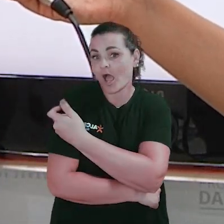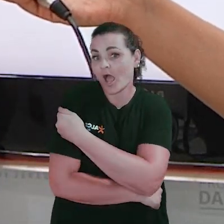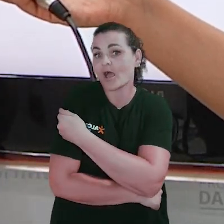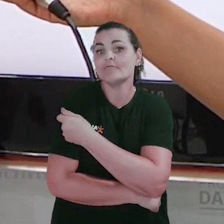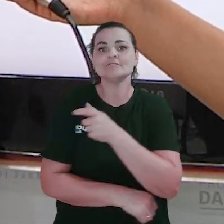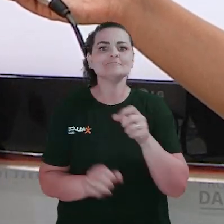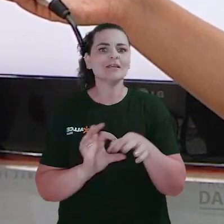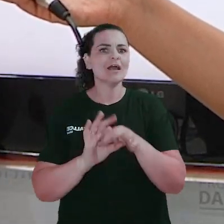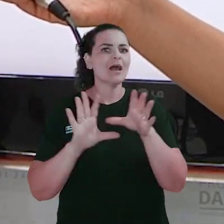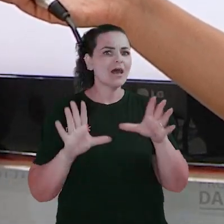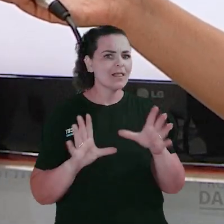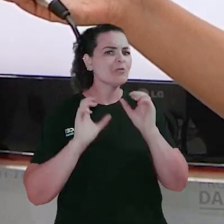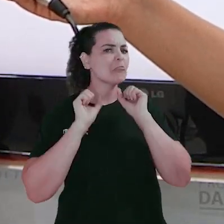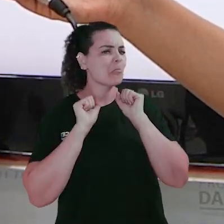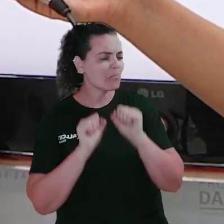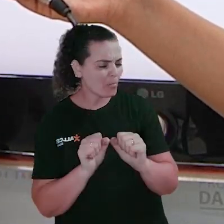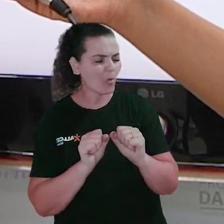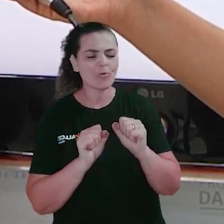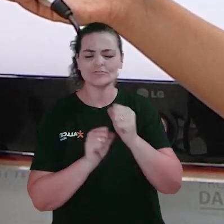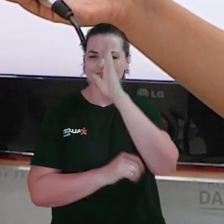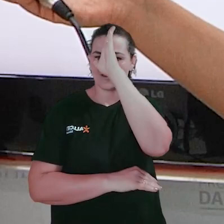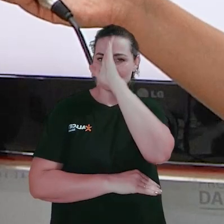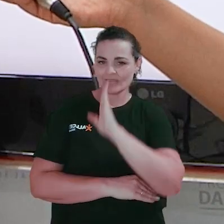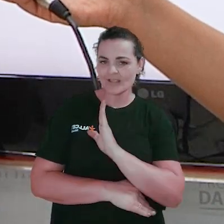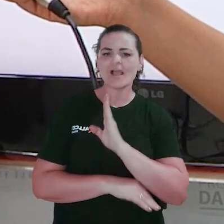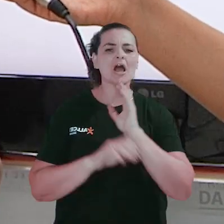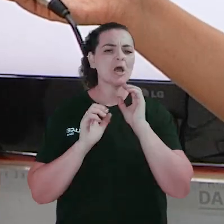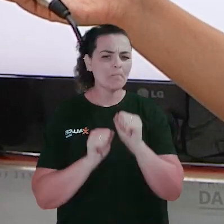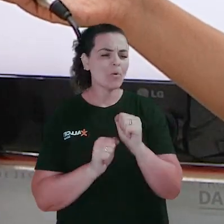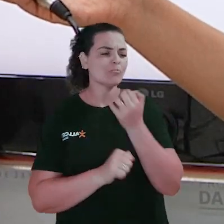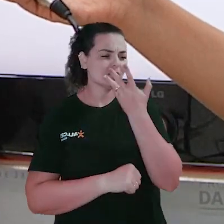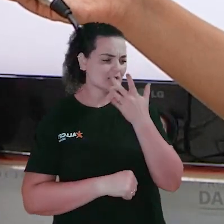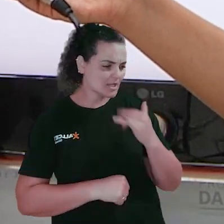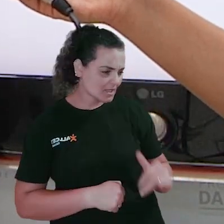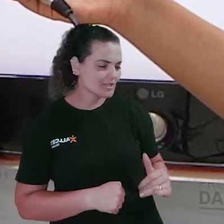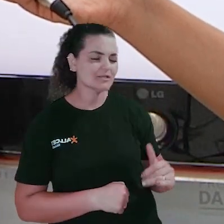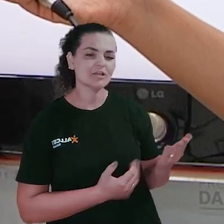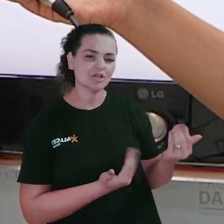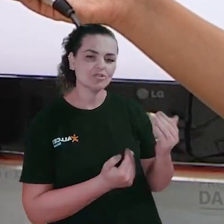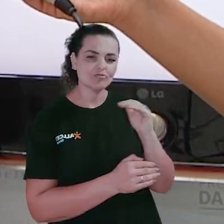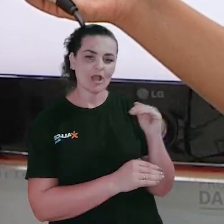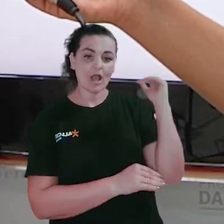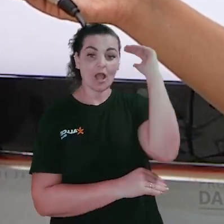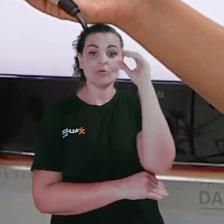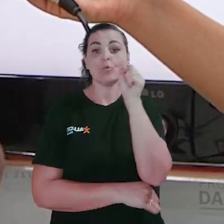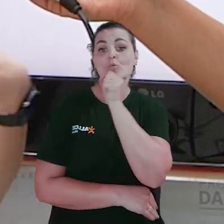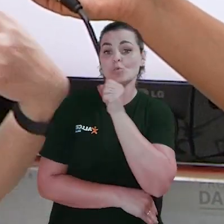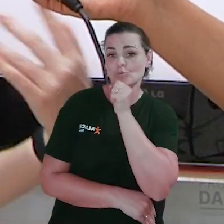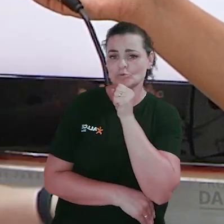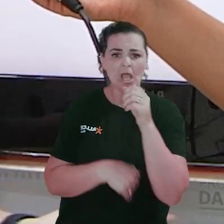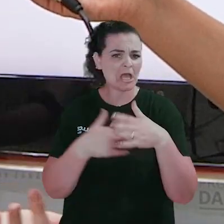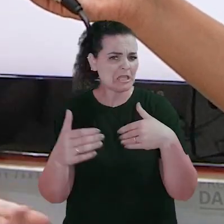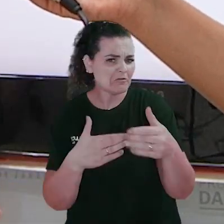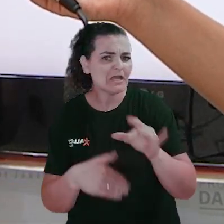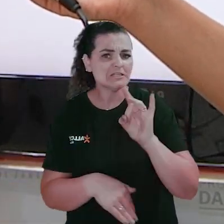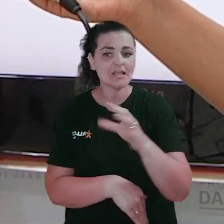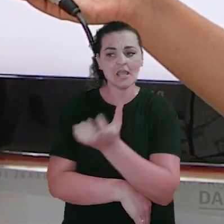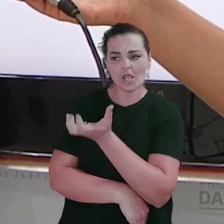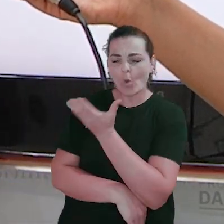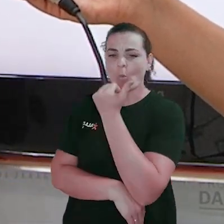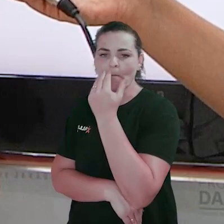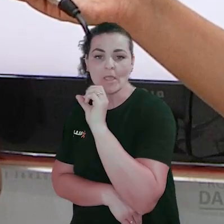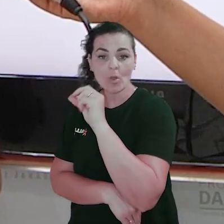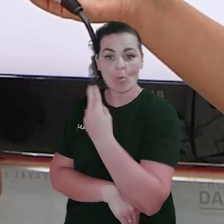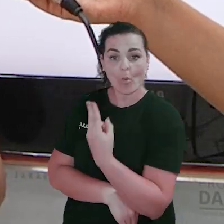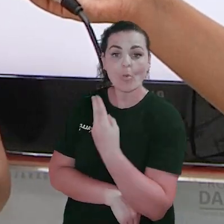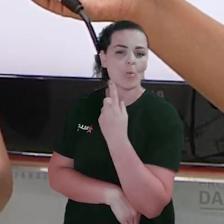todas as vacinas disponíveis lá, gratuitamente, desde crianças, jovens, adultos e idosos. Então, independente de estar consumindo a